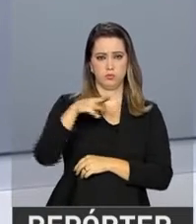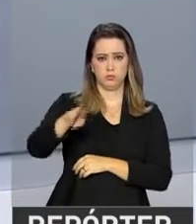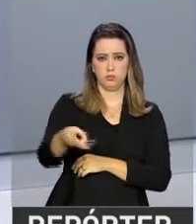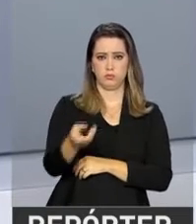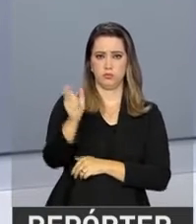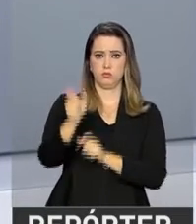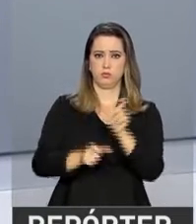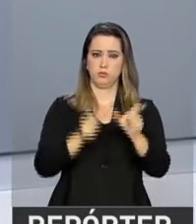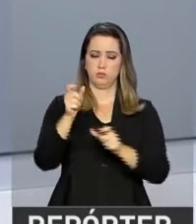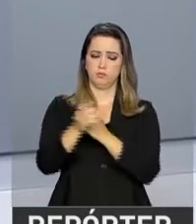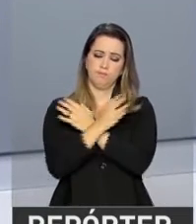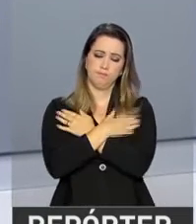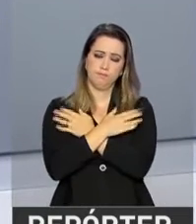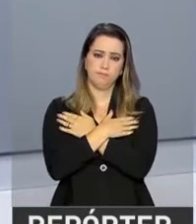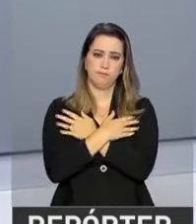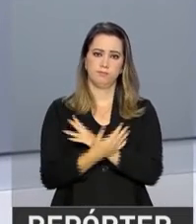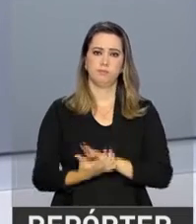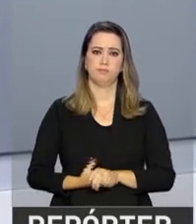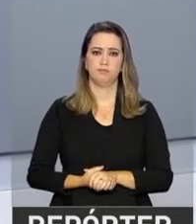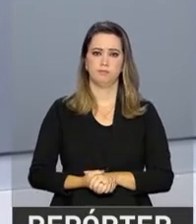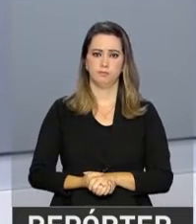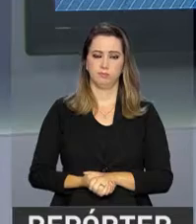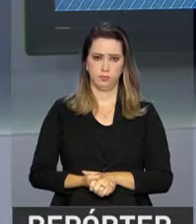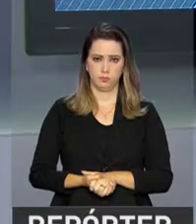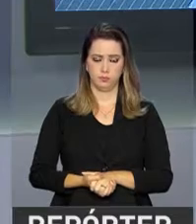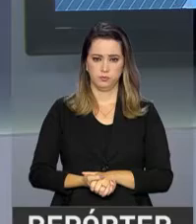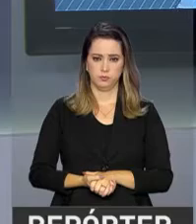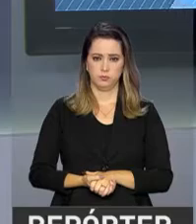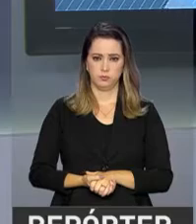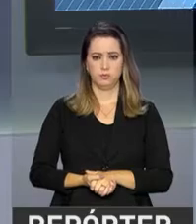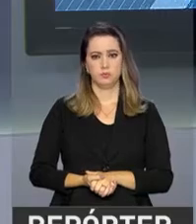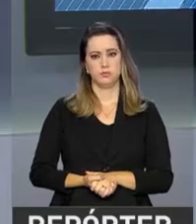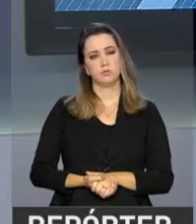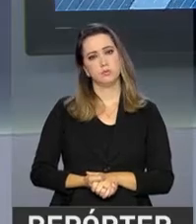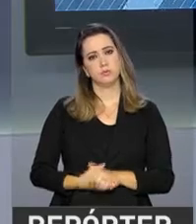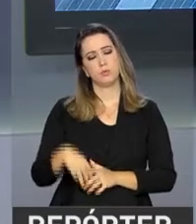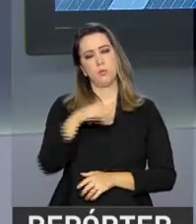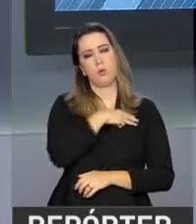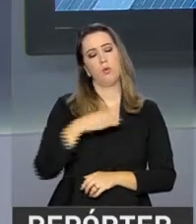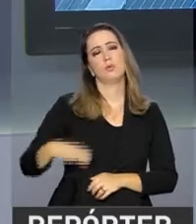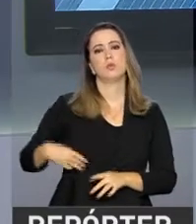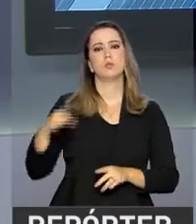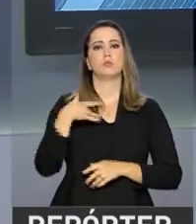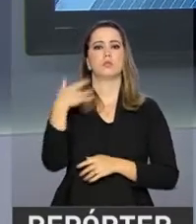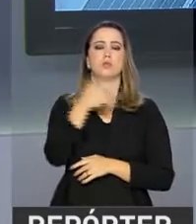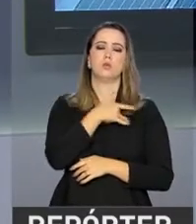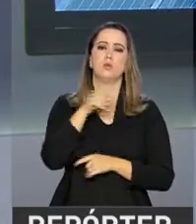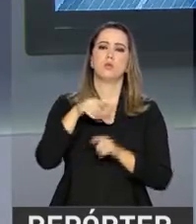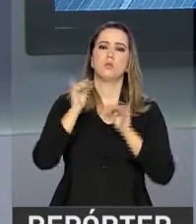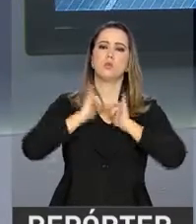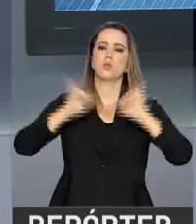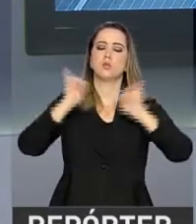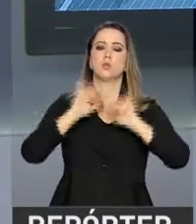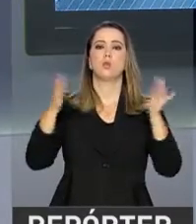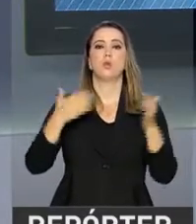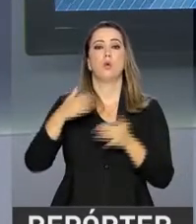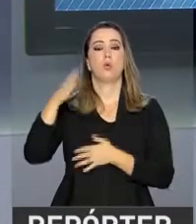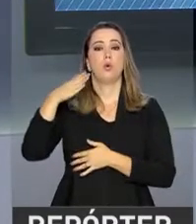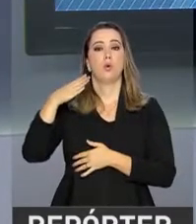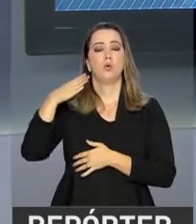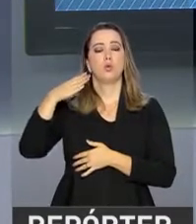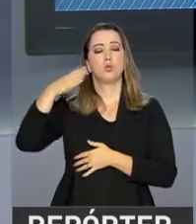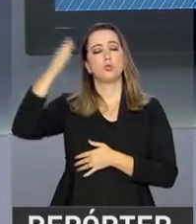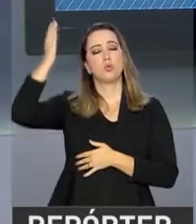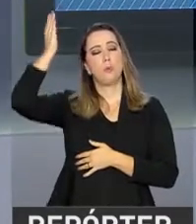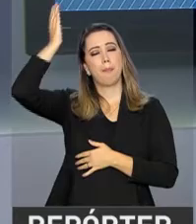registrou 13 milhões de pessoas desempregadas. O ministro da Saúde, Ricardo Barros, lançou hoje em Belém, no Pará,